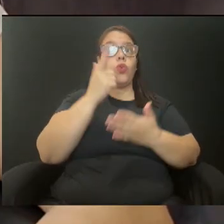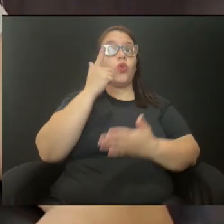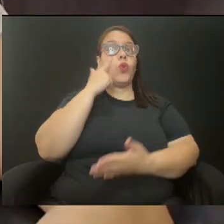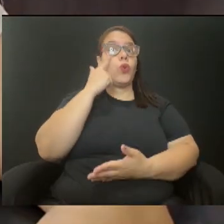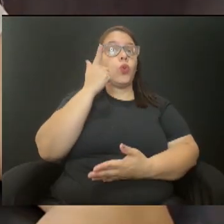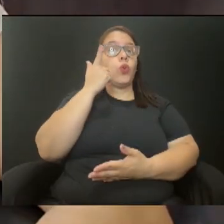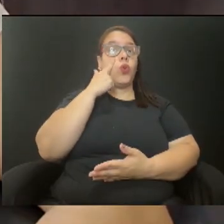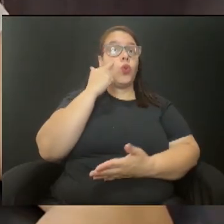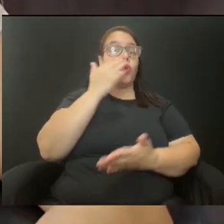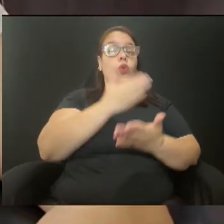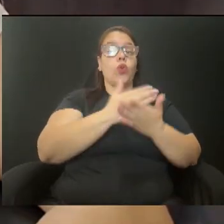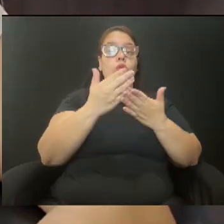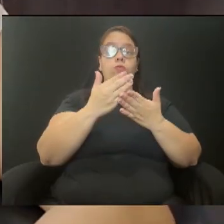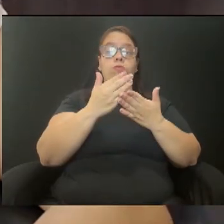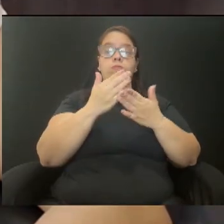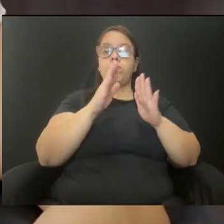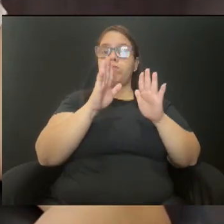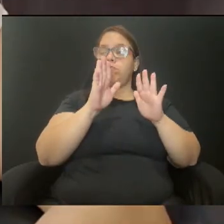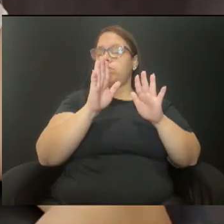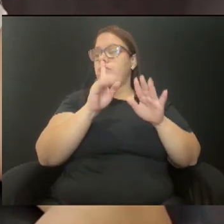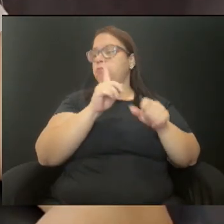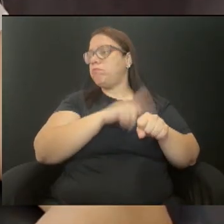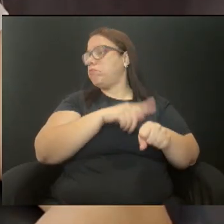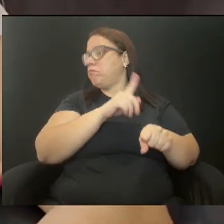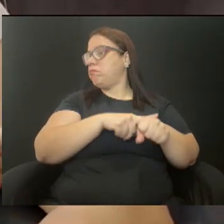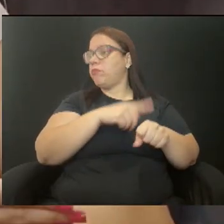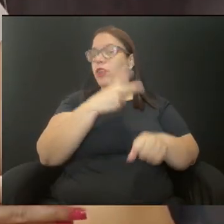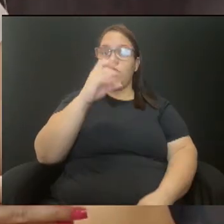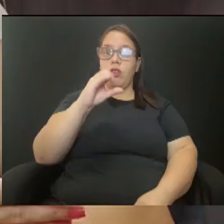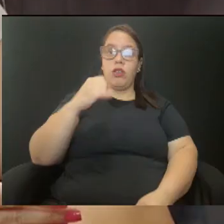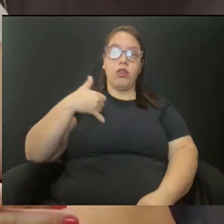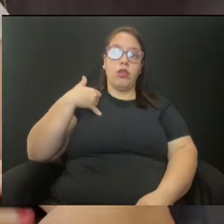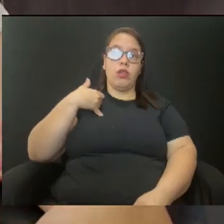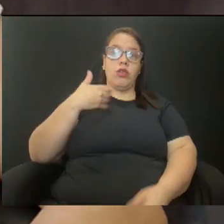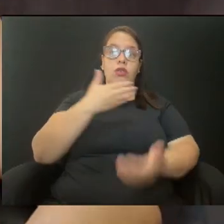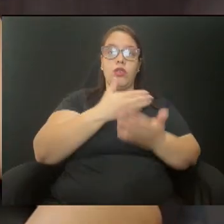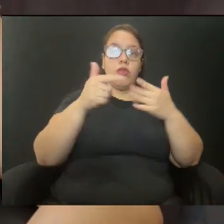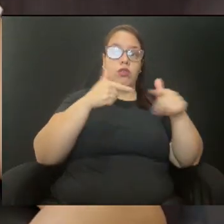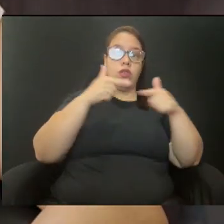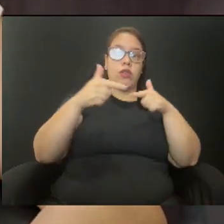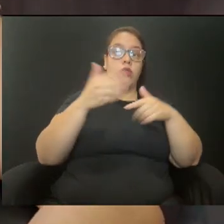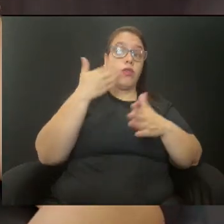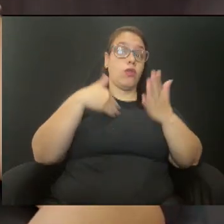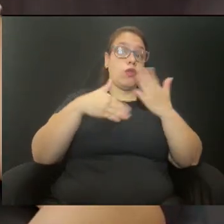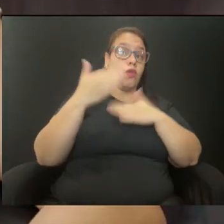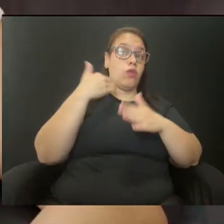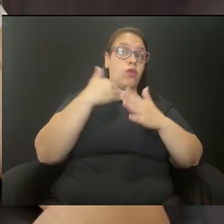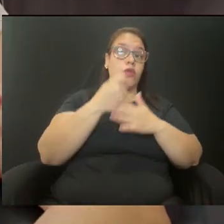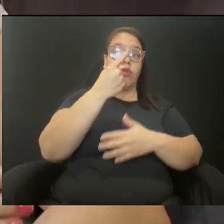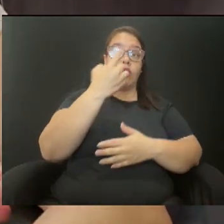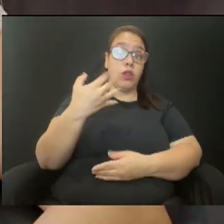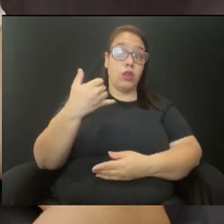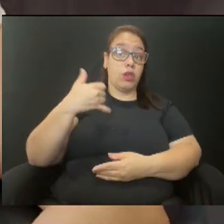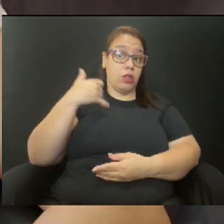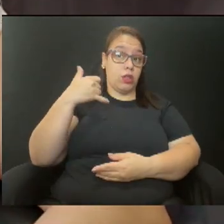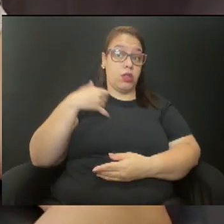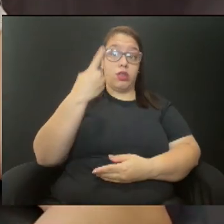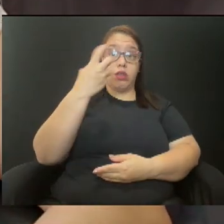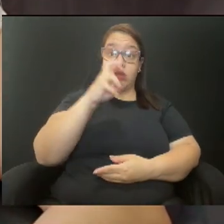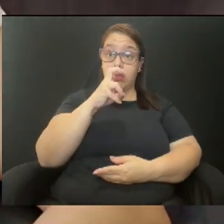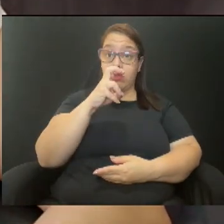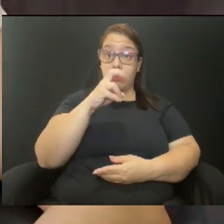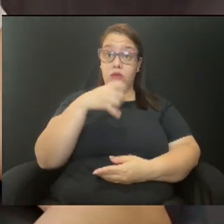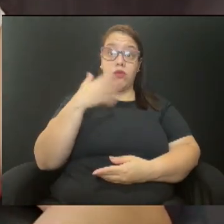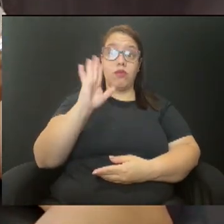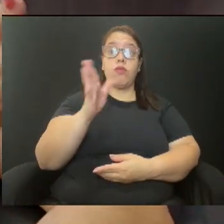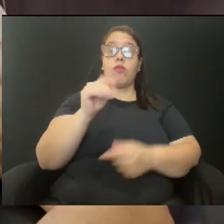mercado de trabalho, né? Muitos jovens com 20 anos ainda não começou a trabalhar. E antigamente, no passado, 14 anos, né, 15 anos, a pessoa já estava no mercado de